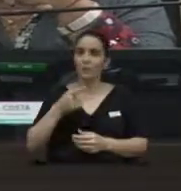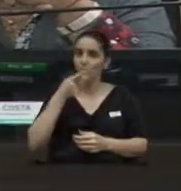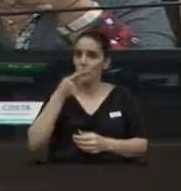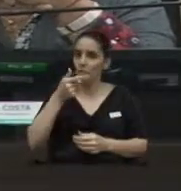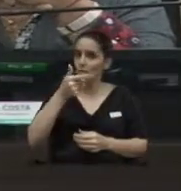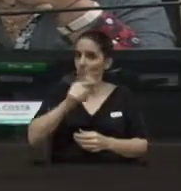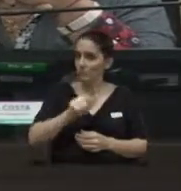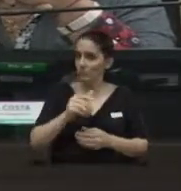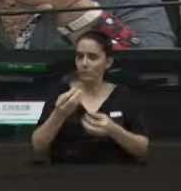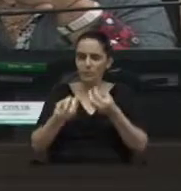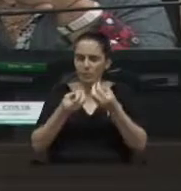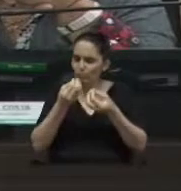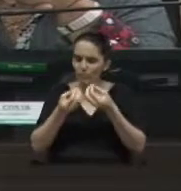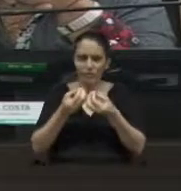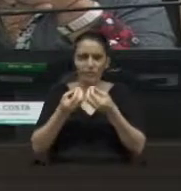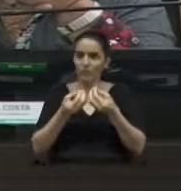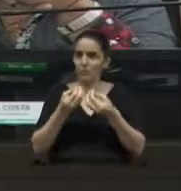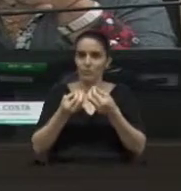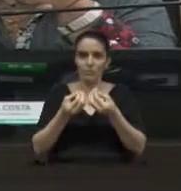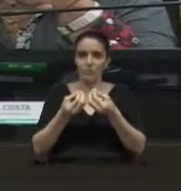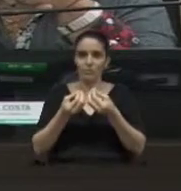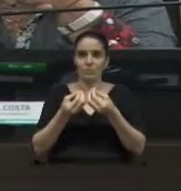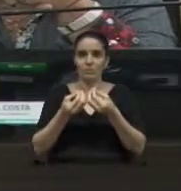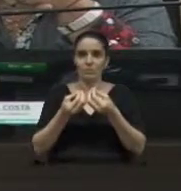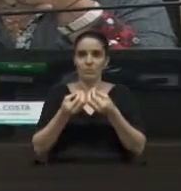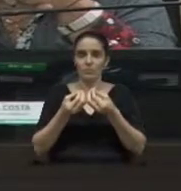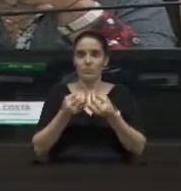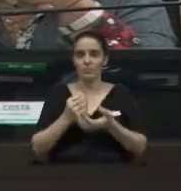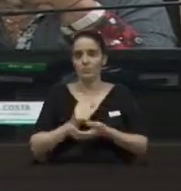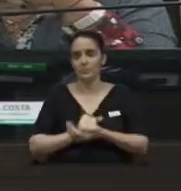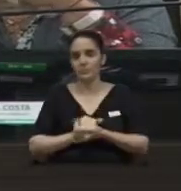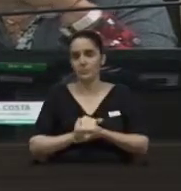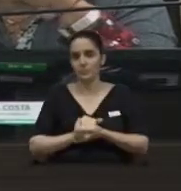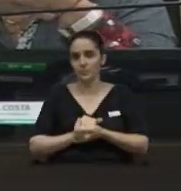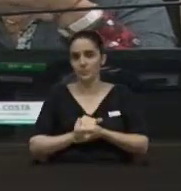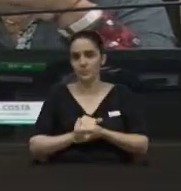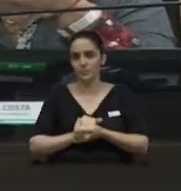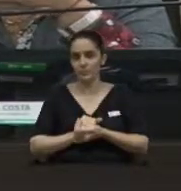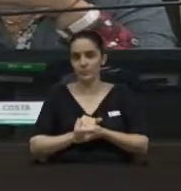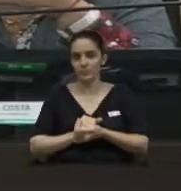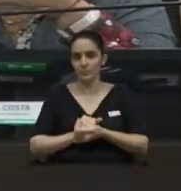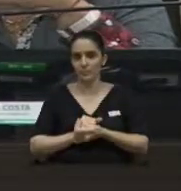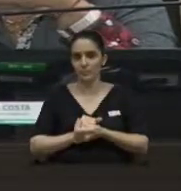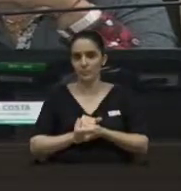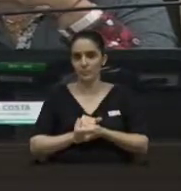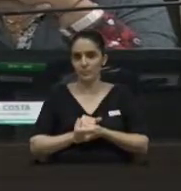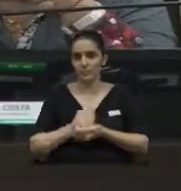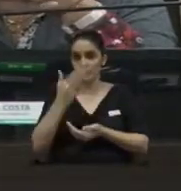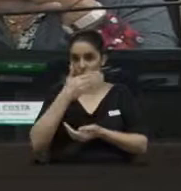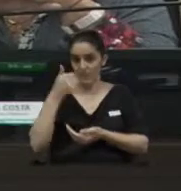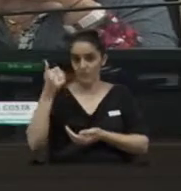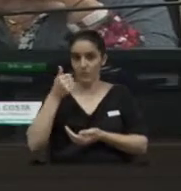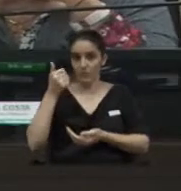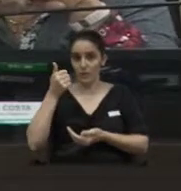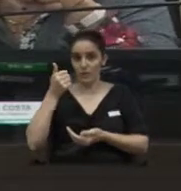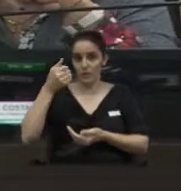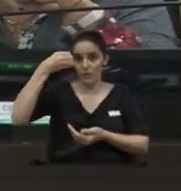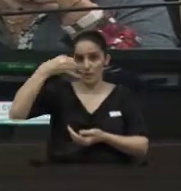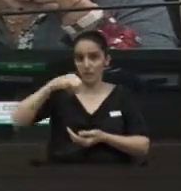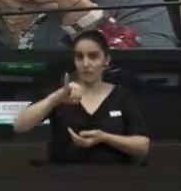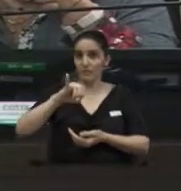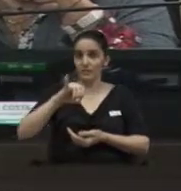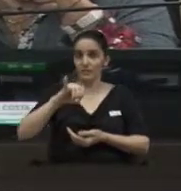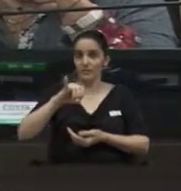existe maneira de se estabelecer alguns critérios se não houver um